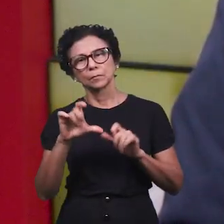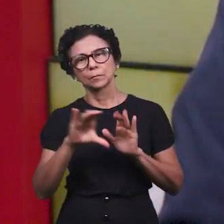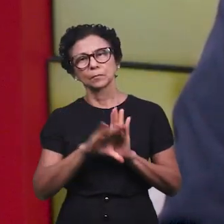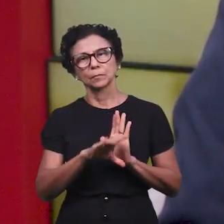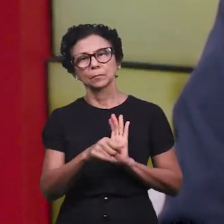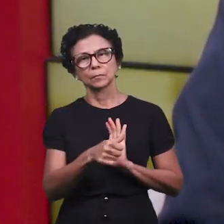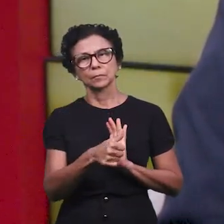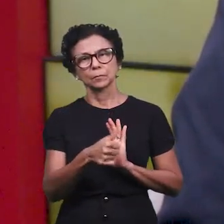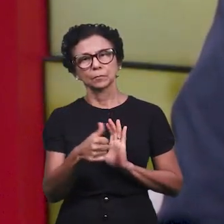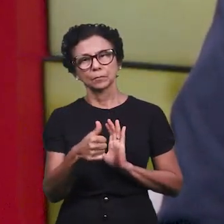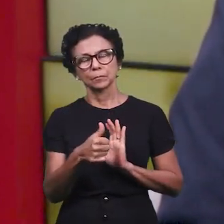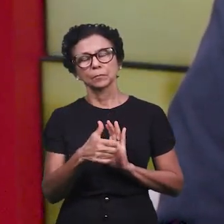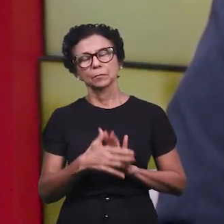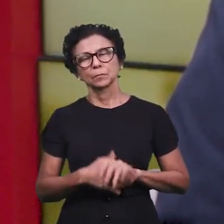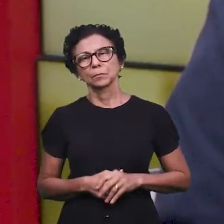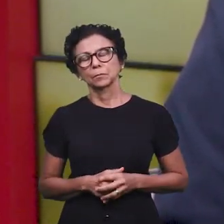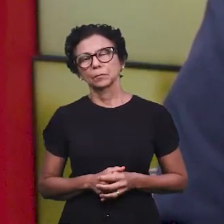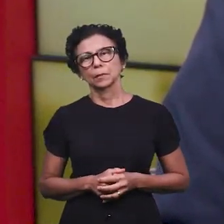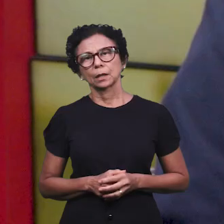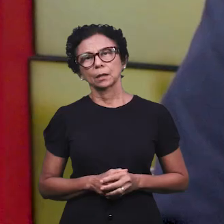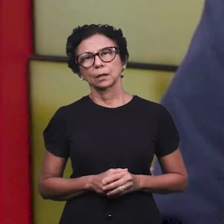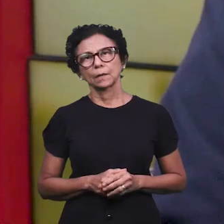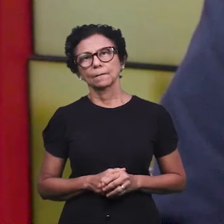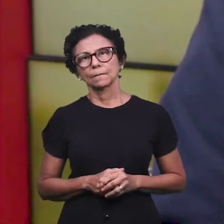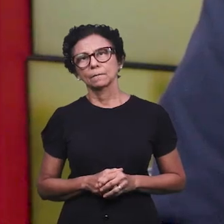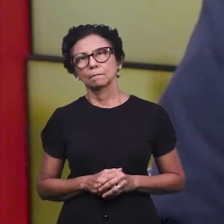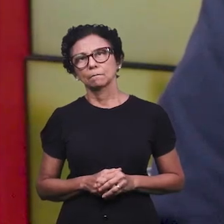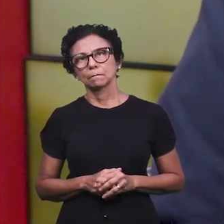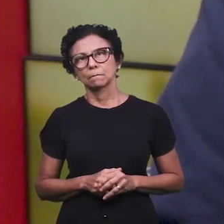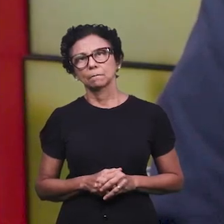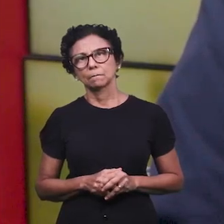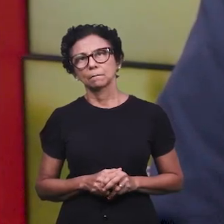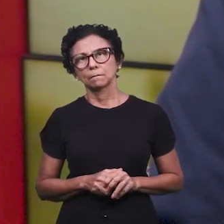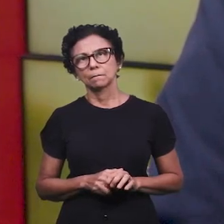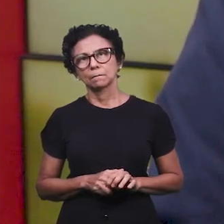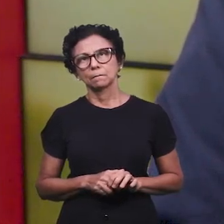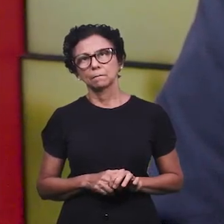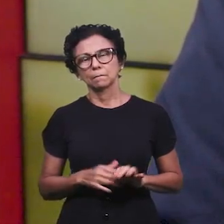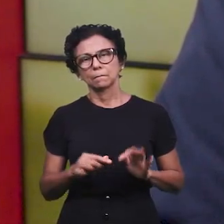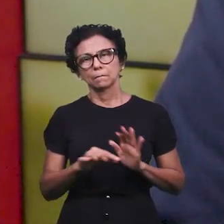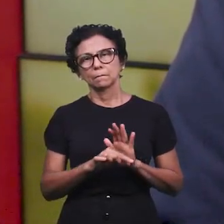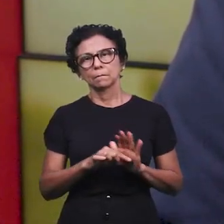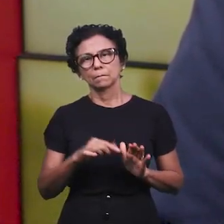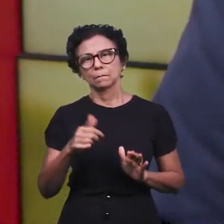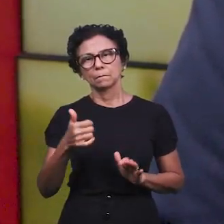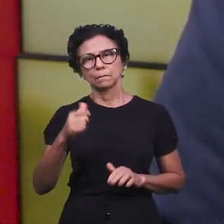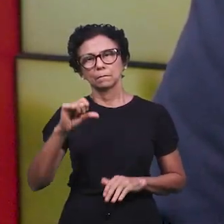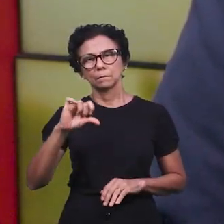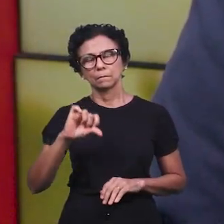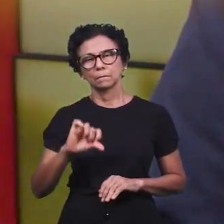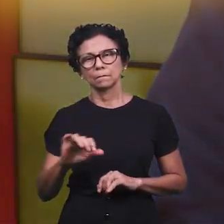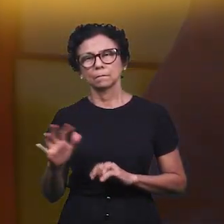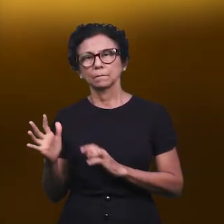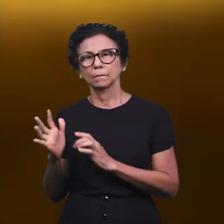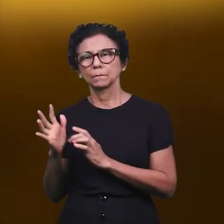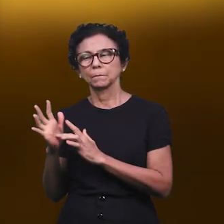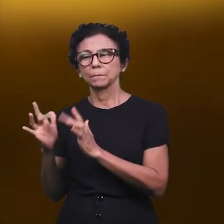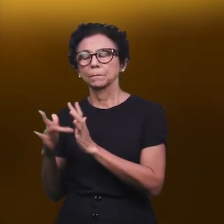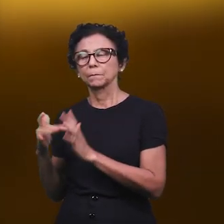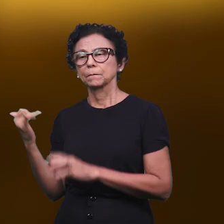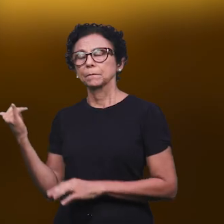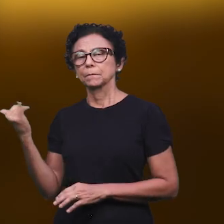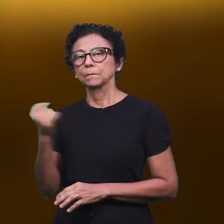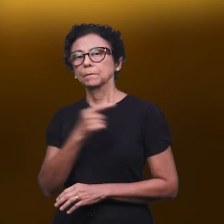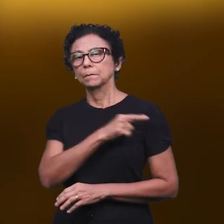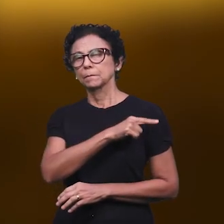Lucas. Lucas, capítulo 11, o final do verso 19 de Jesus diz assim: